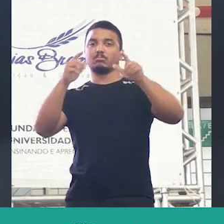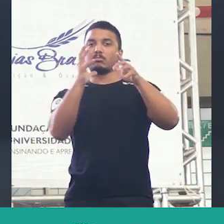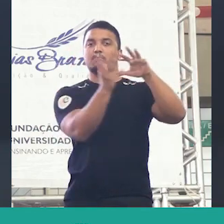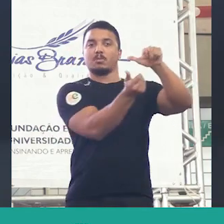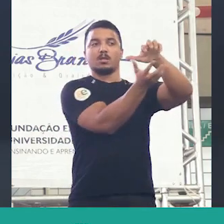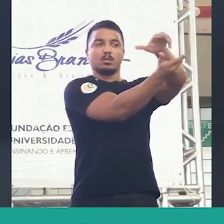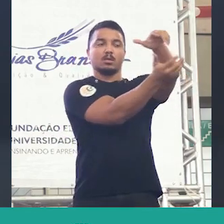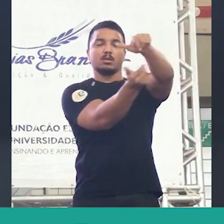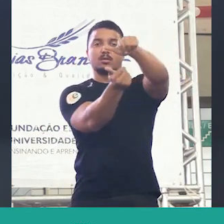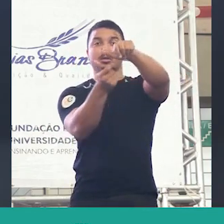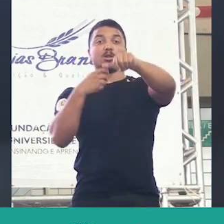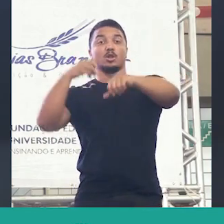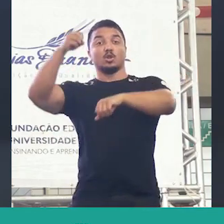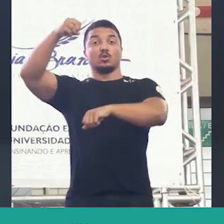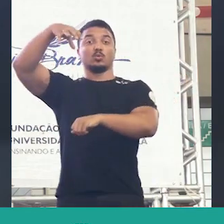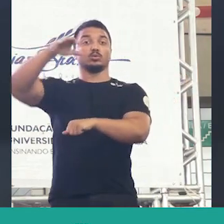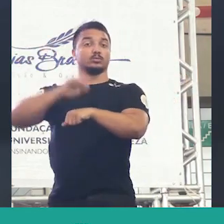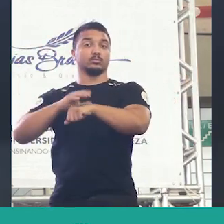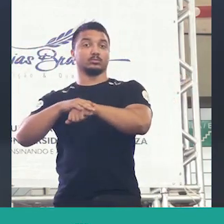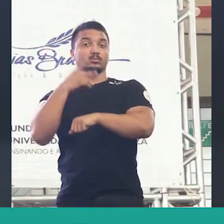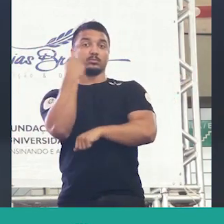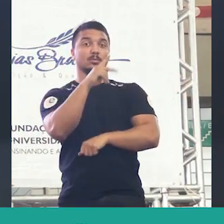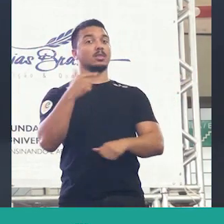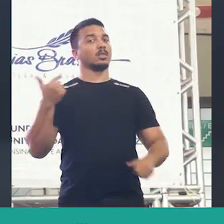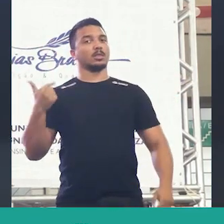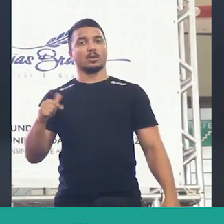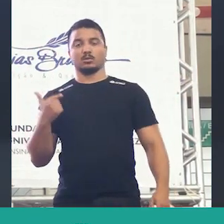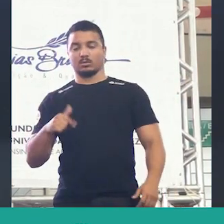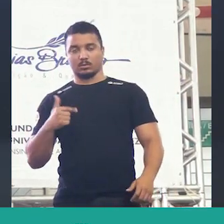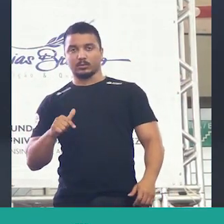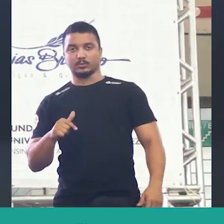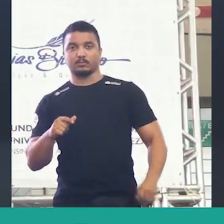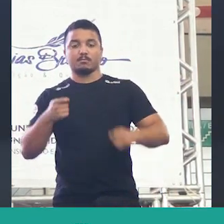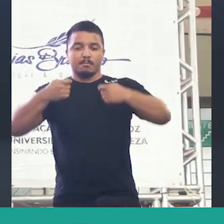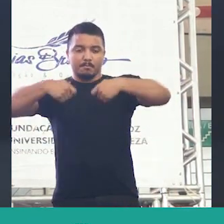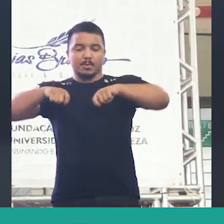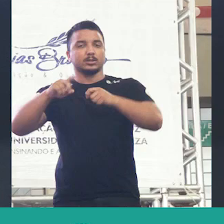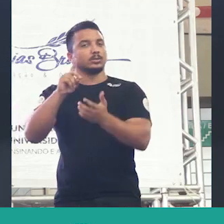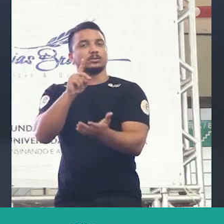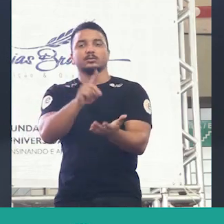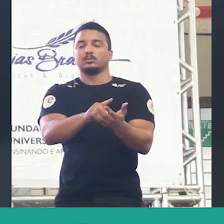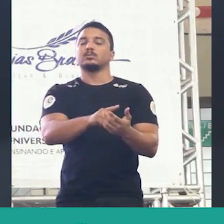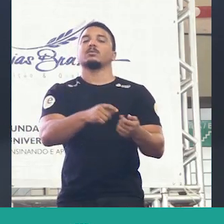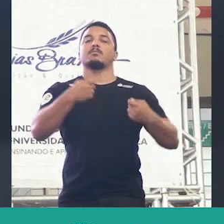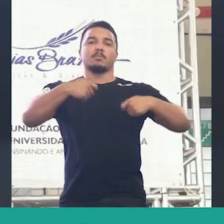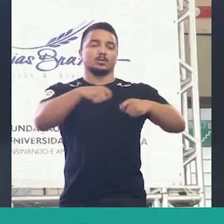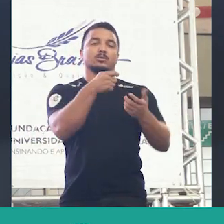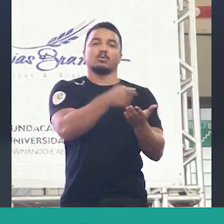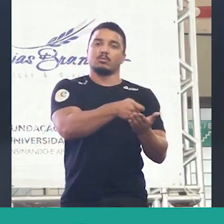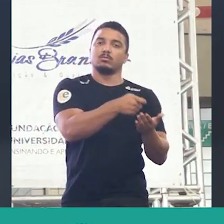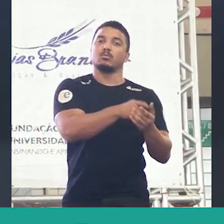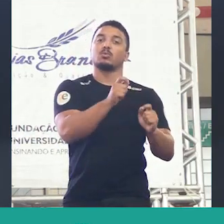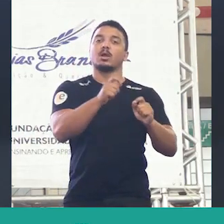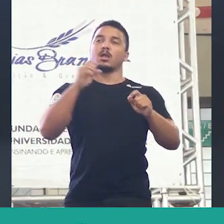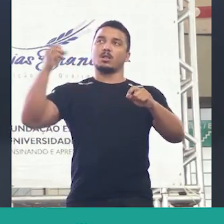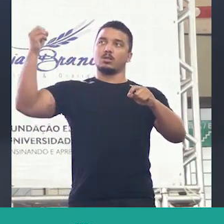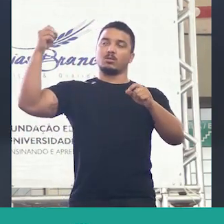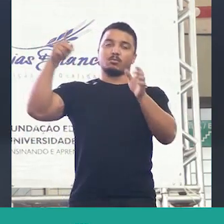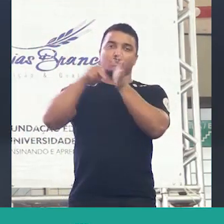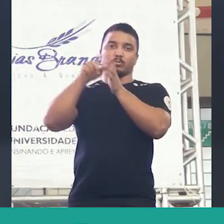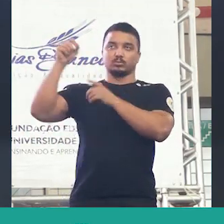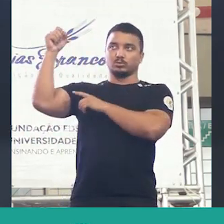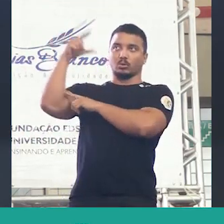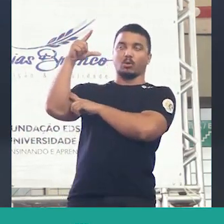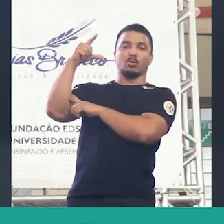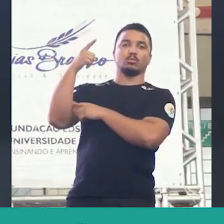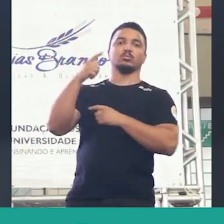planetas não têm luz própria. Os planetas precisam receber luz para refletir e